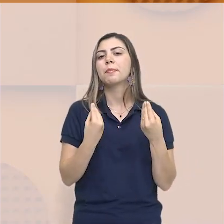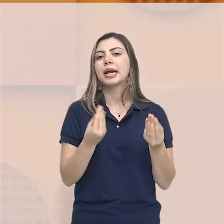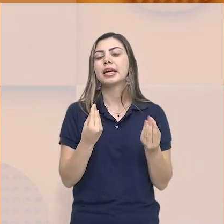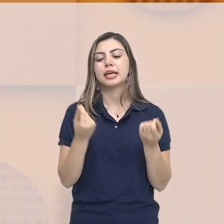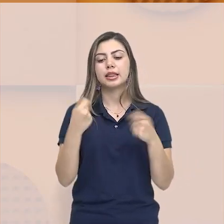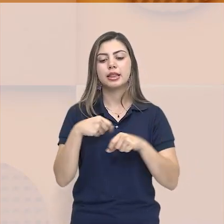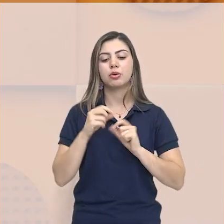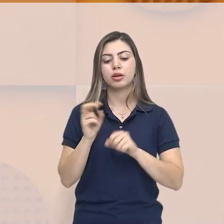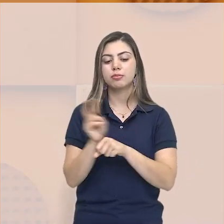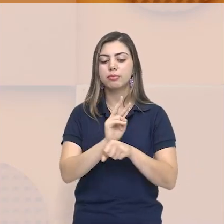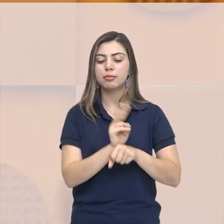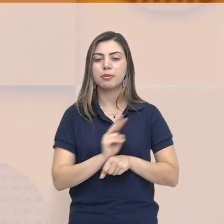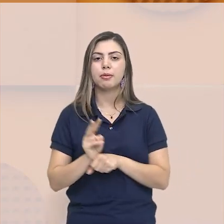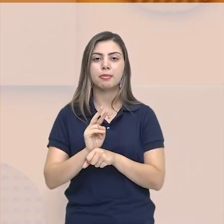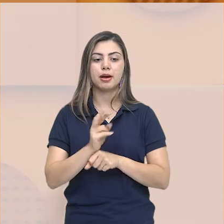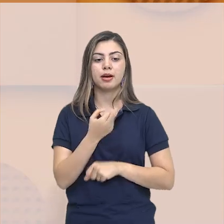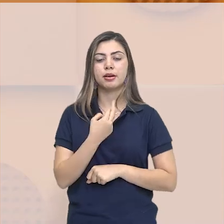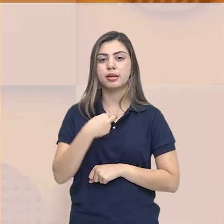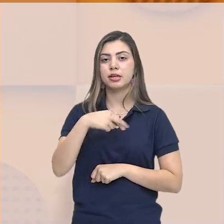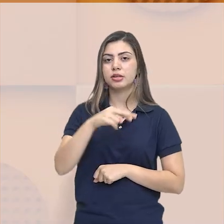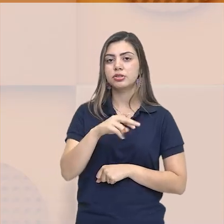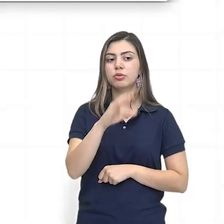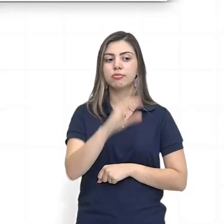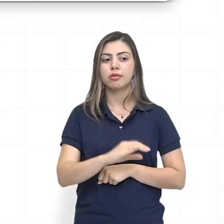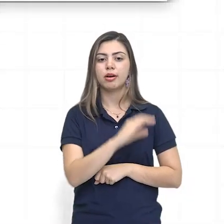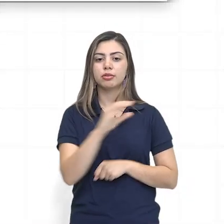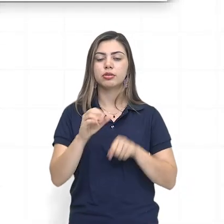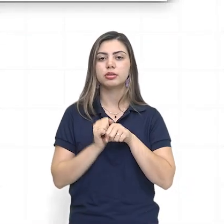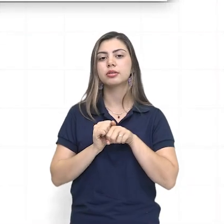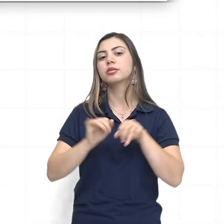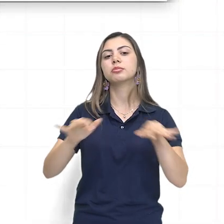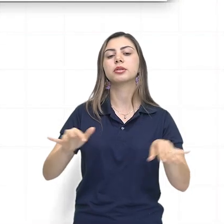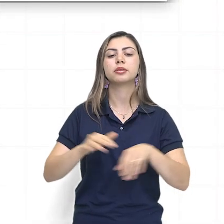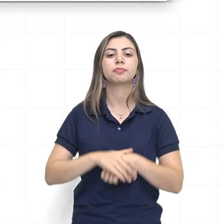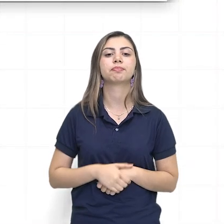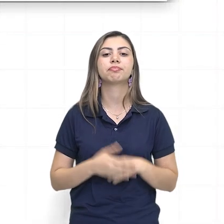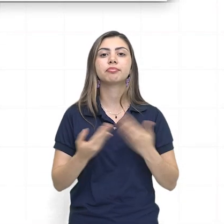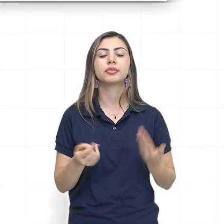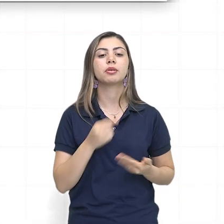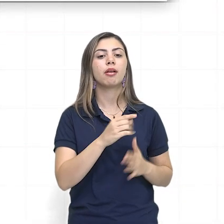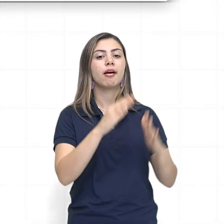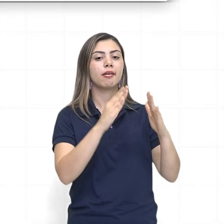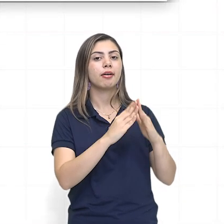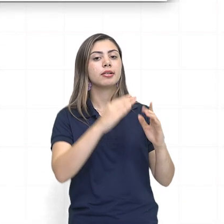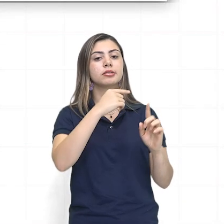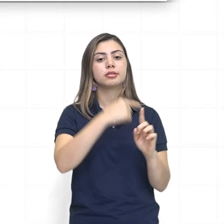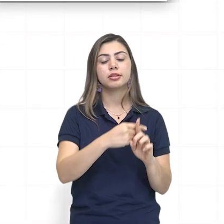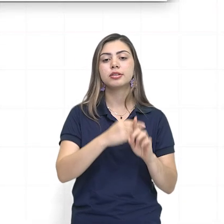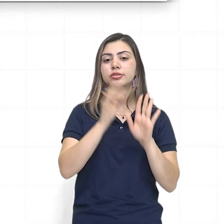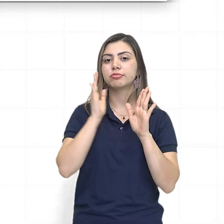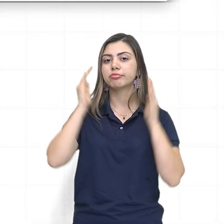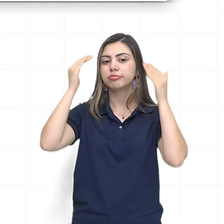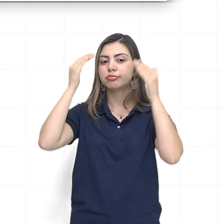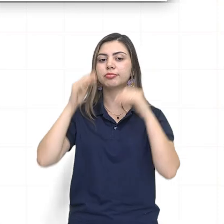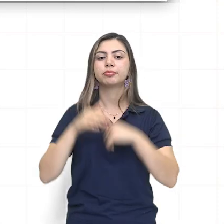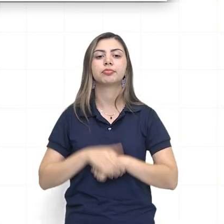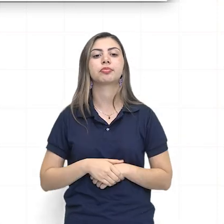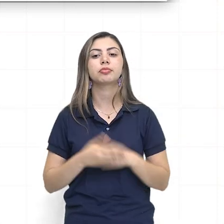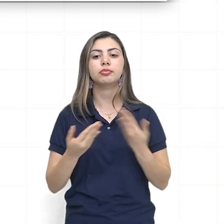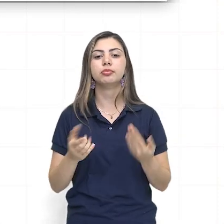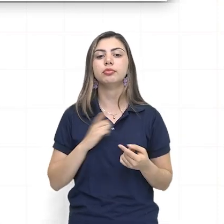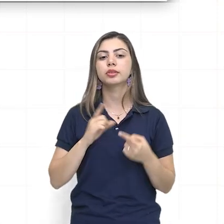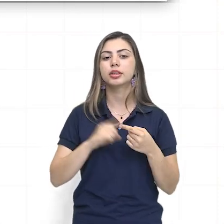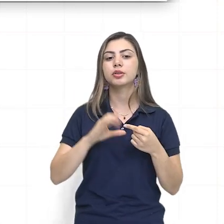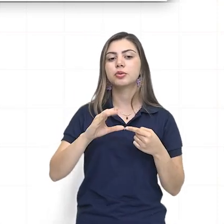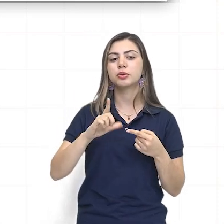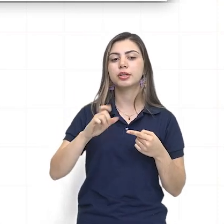a difusão desta fé católica. Então, vamos ver aí, a igreja e seus sacerdotes. Então, nós temos aí o